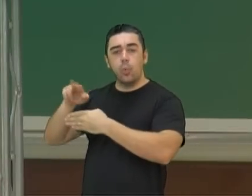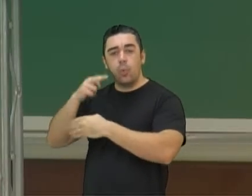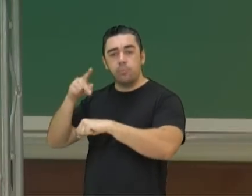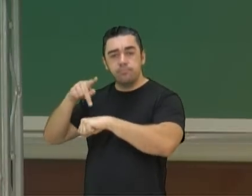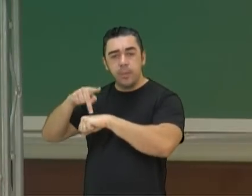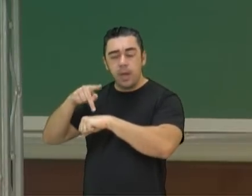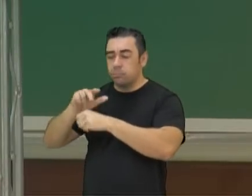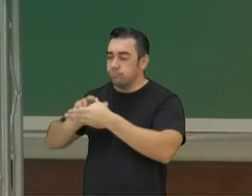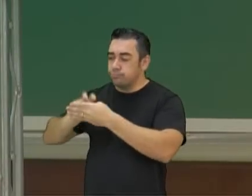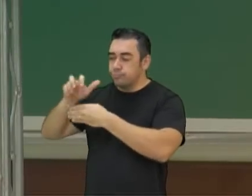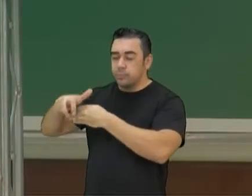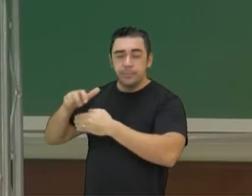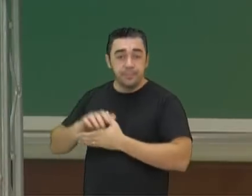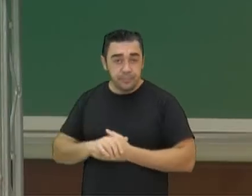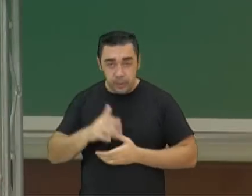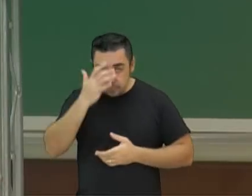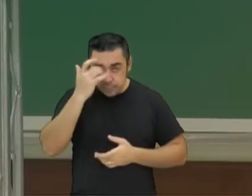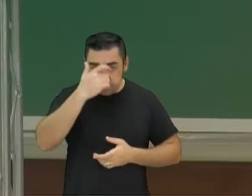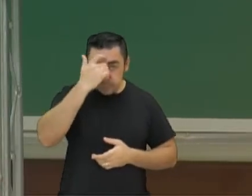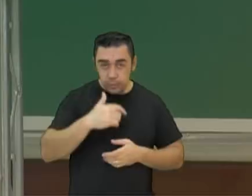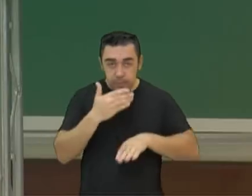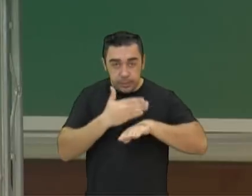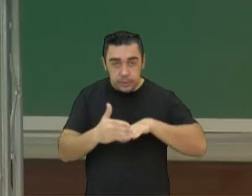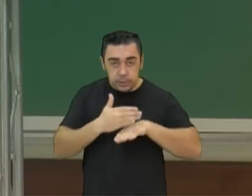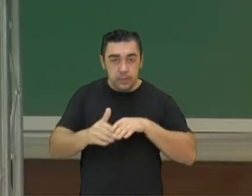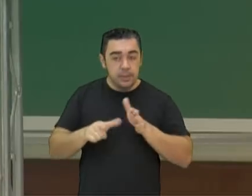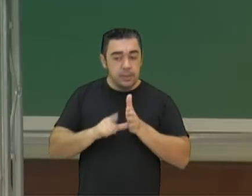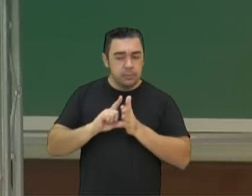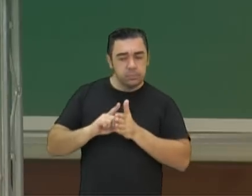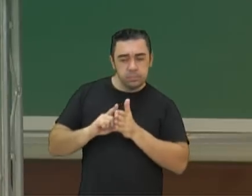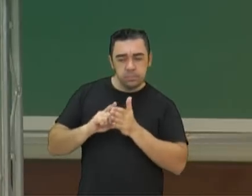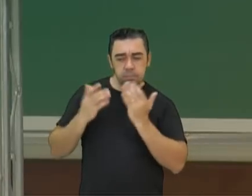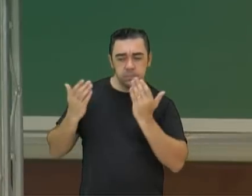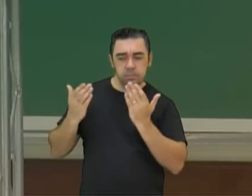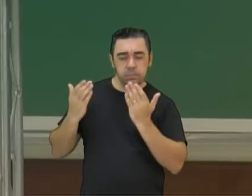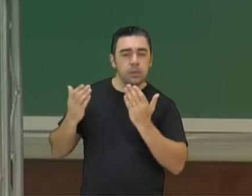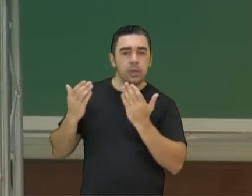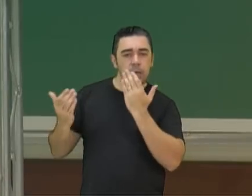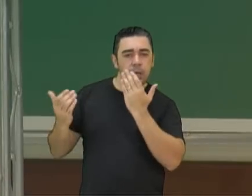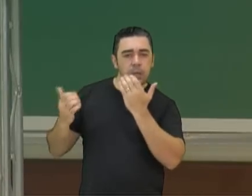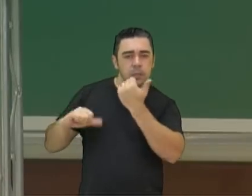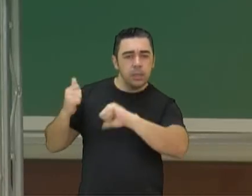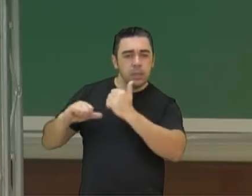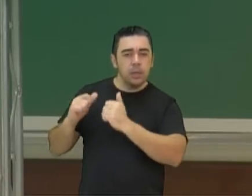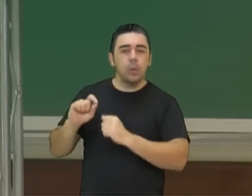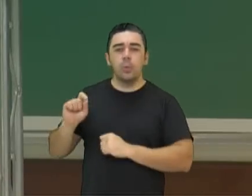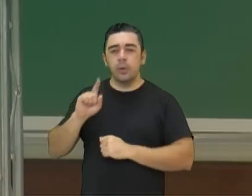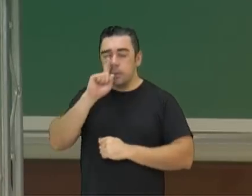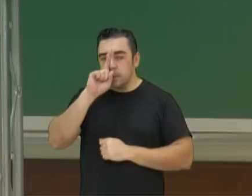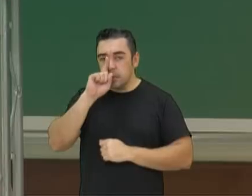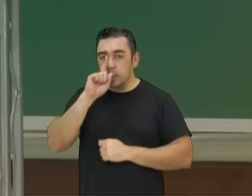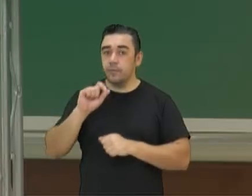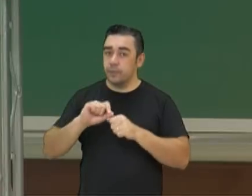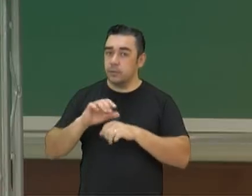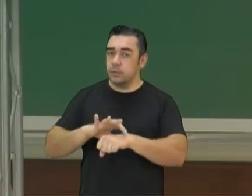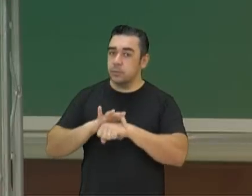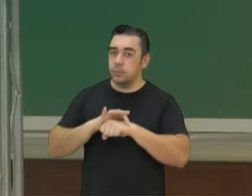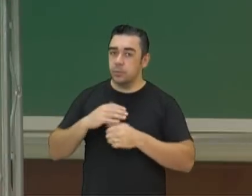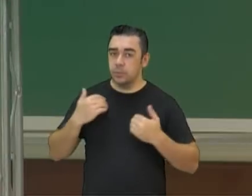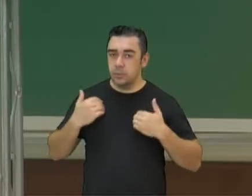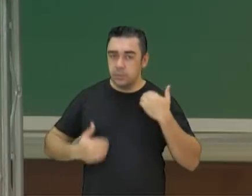o praticante deve sempre estar avaliando os riscos para fazer isso tudo com